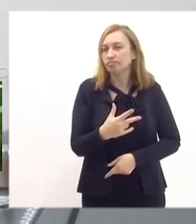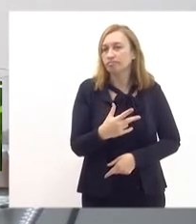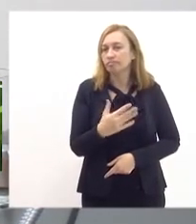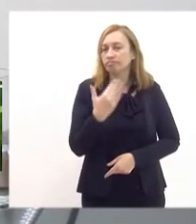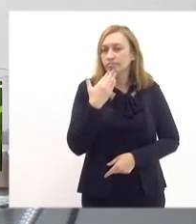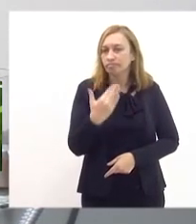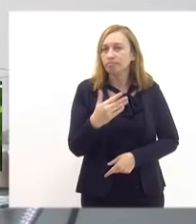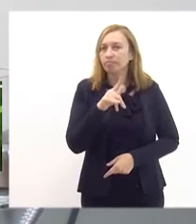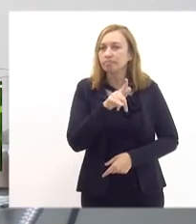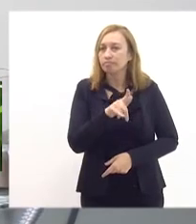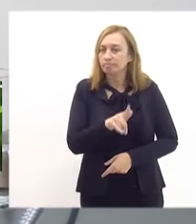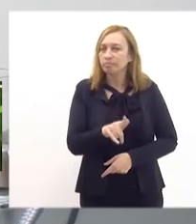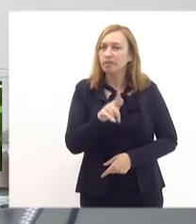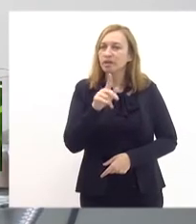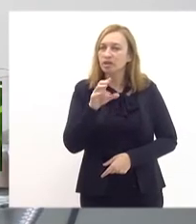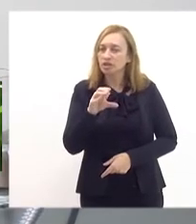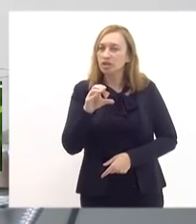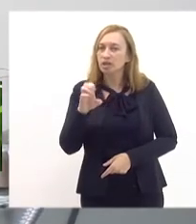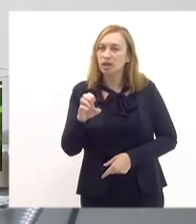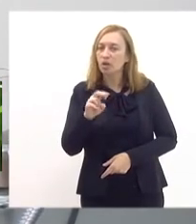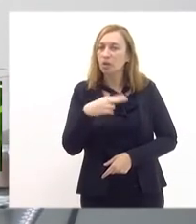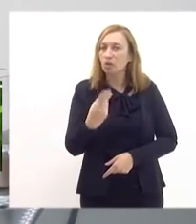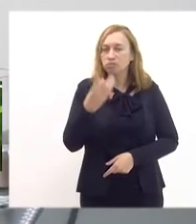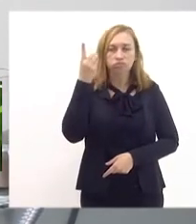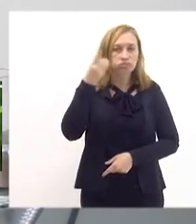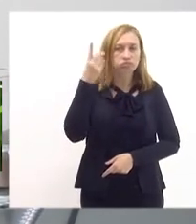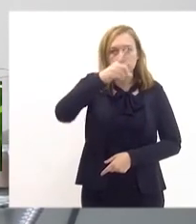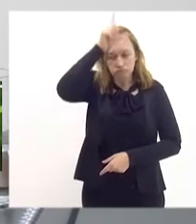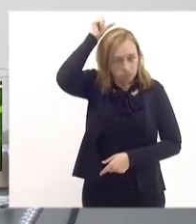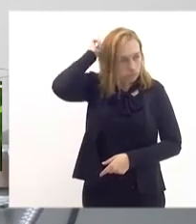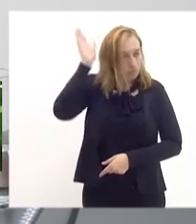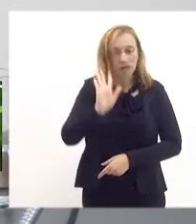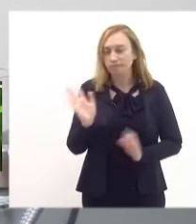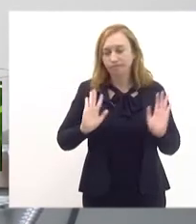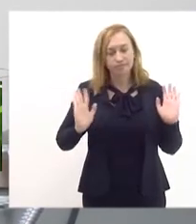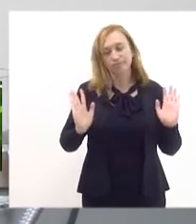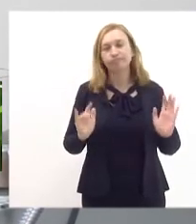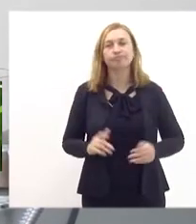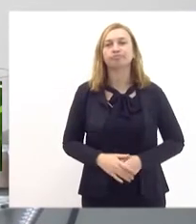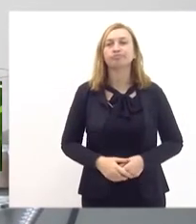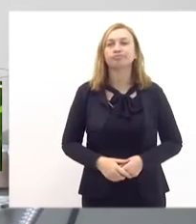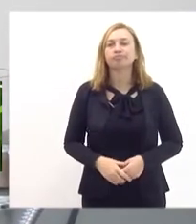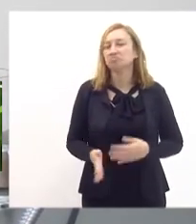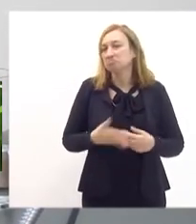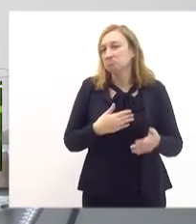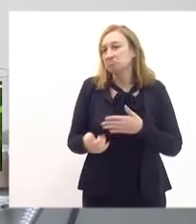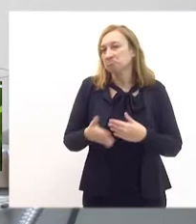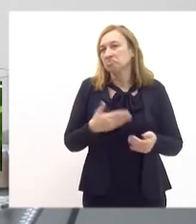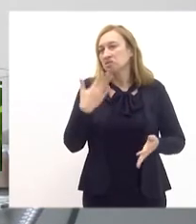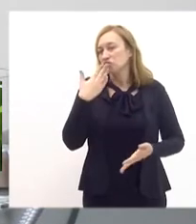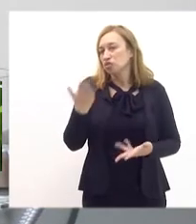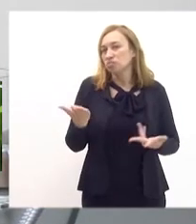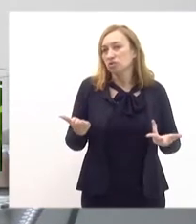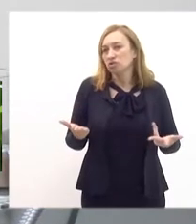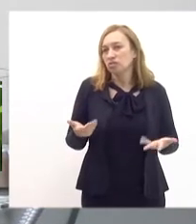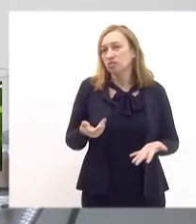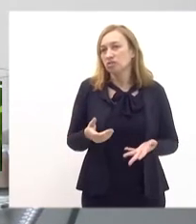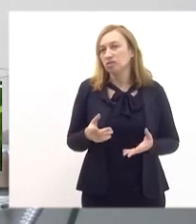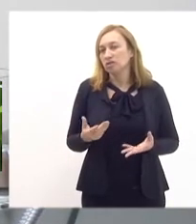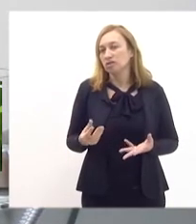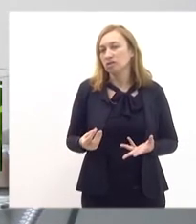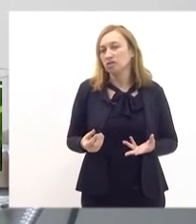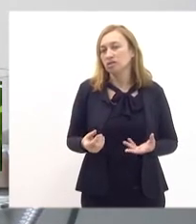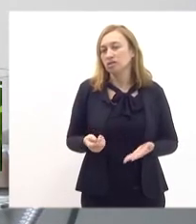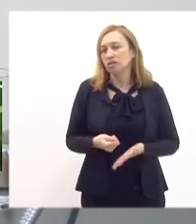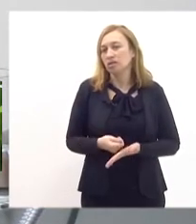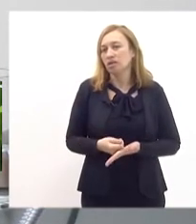sugerido pela PGE ou pelo deputado Luiz Paulo, a nós é isso que interessa. Não tem aqui qualquer tipo de resistência, a não